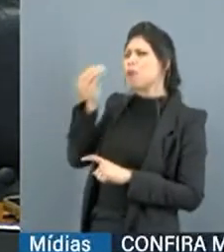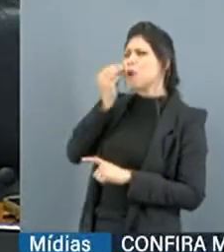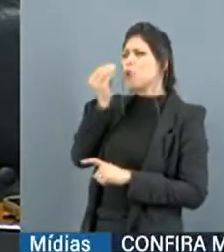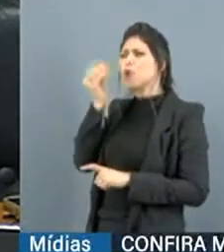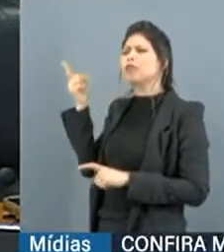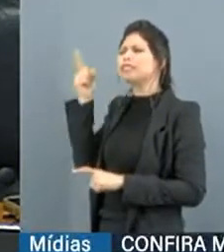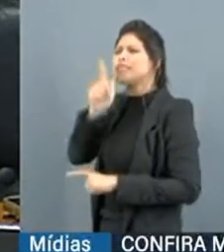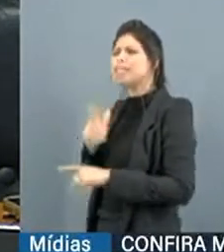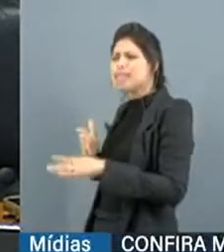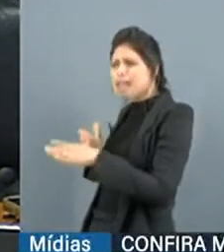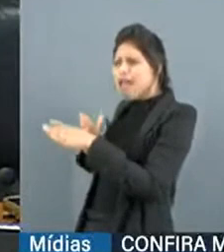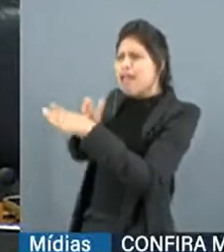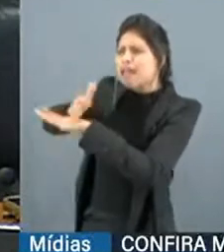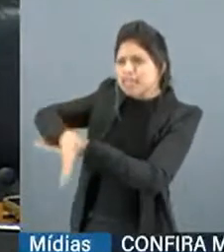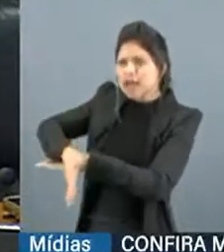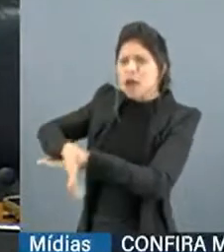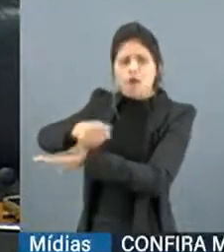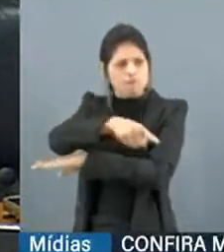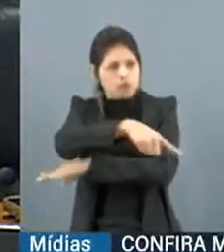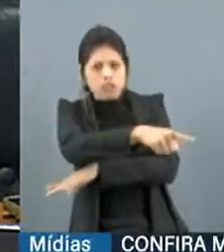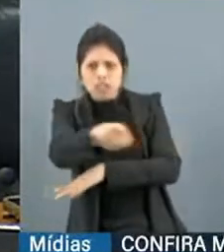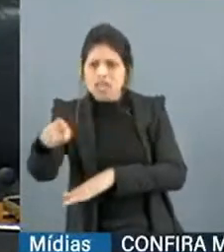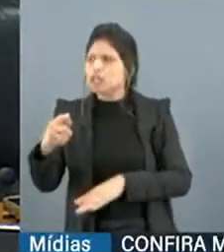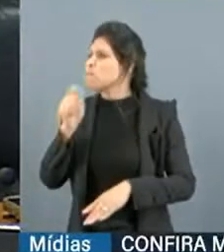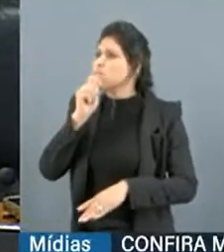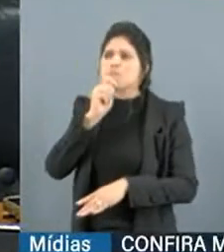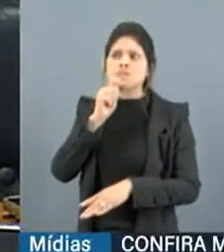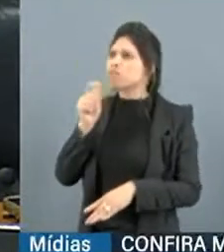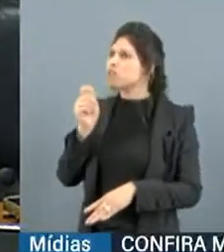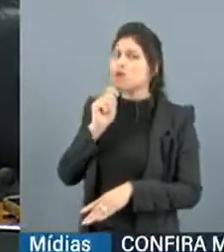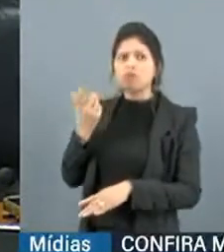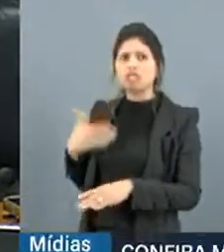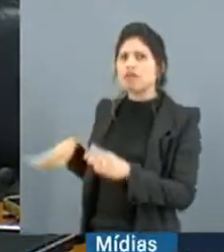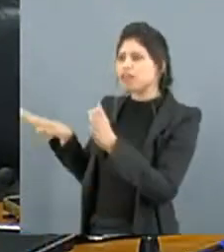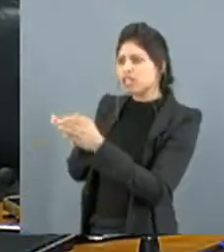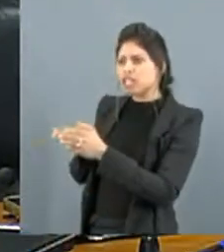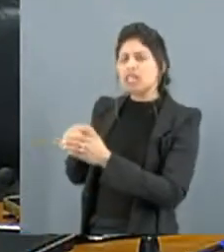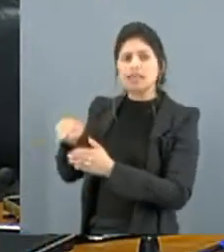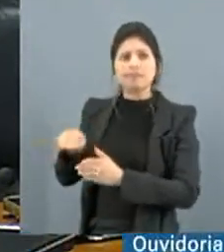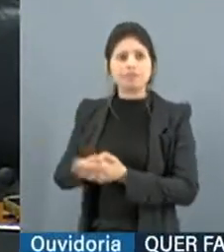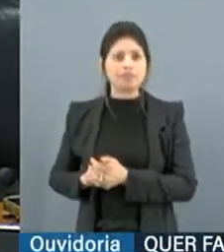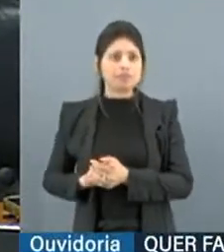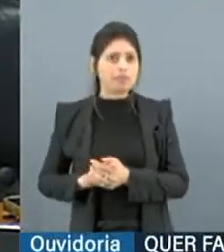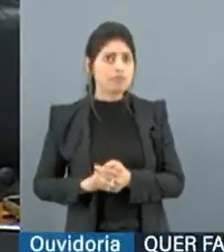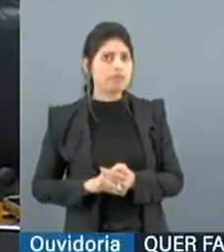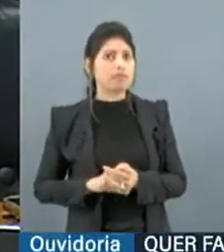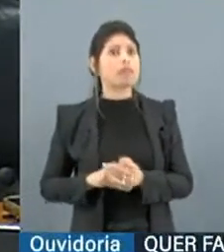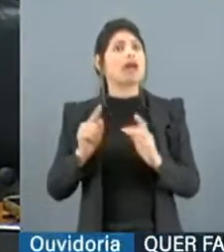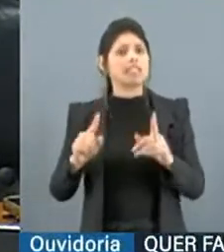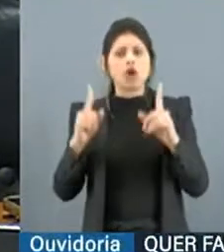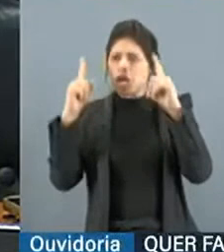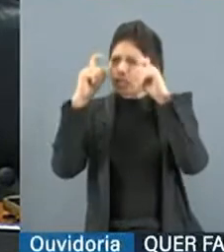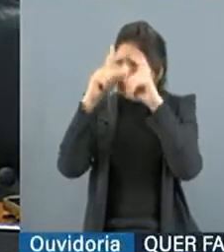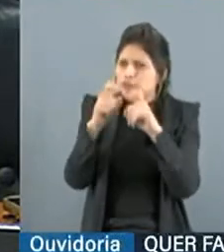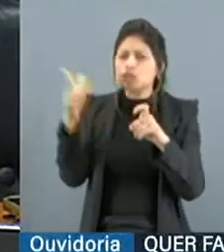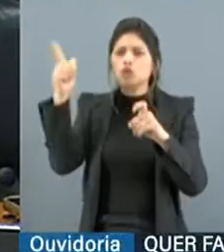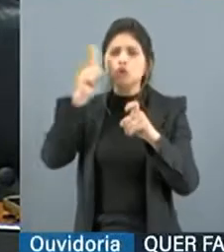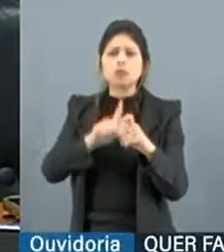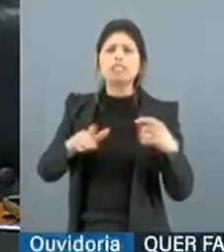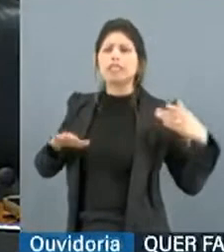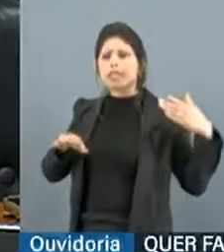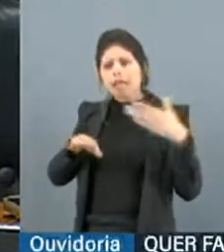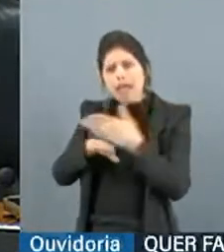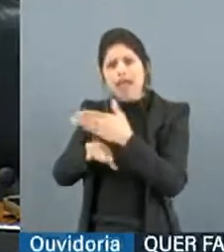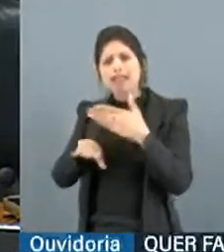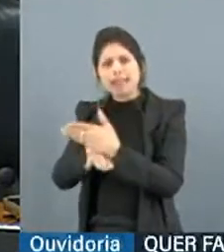nesse período, vocês não estavam aqui ainda, quem chegou agora no mandato, era difícil, senador Magno Malta.